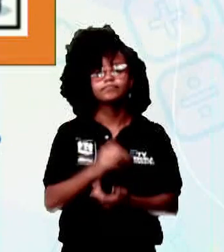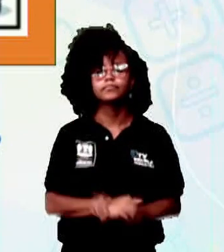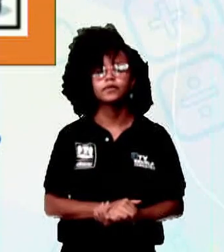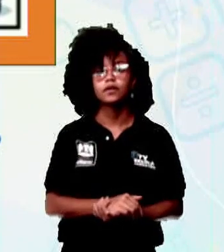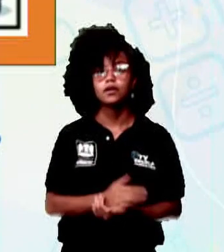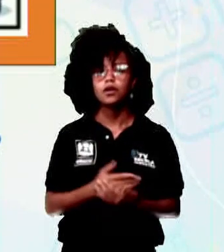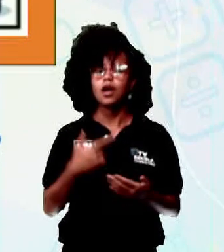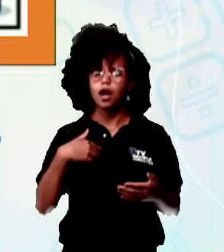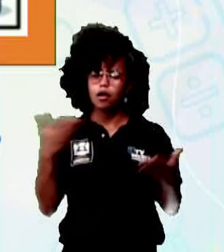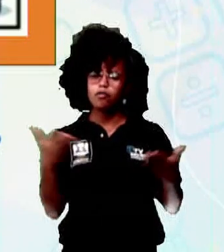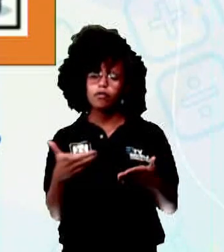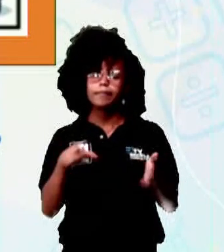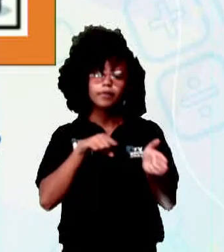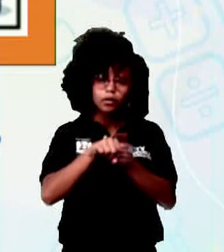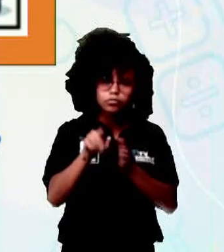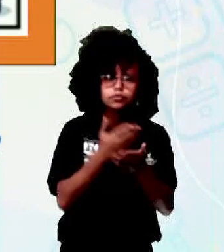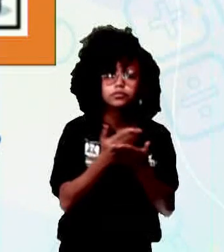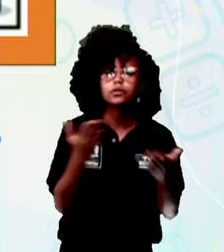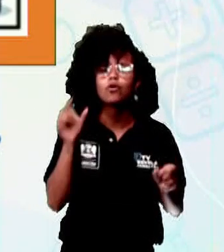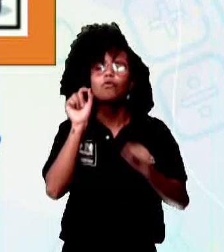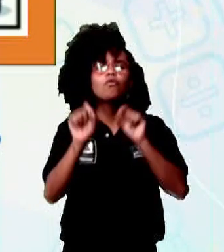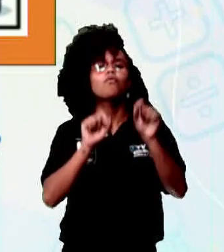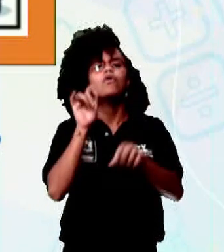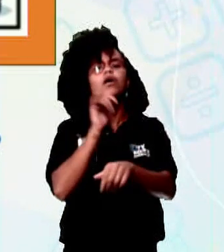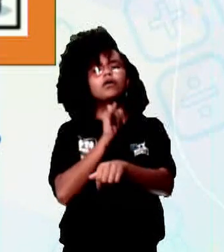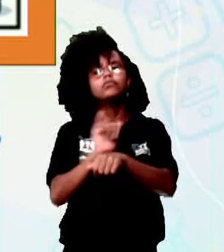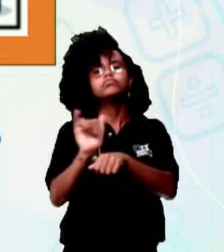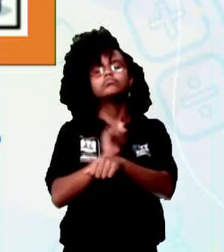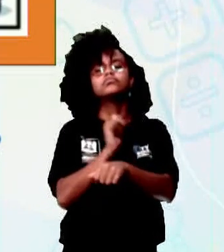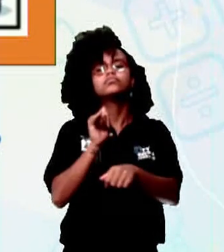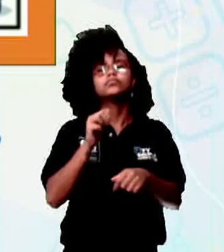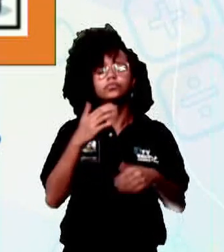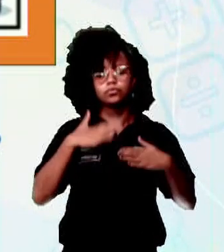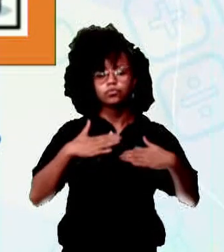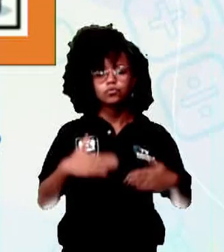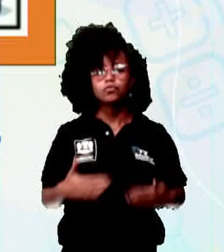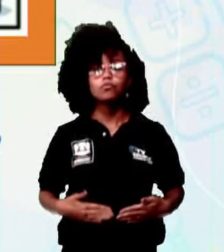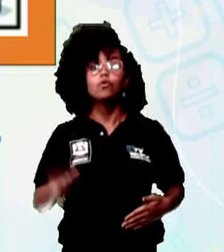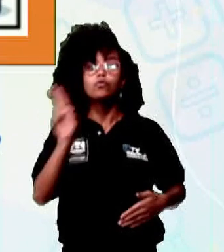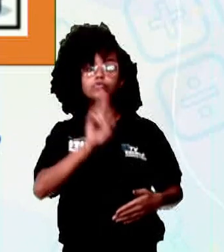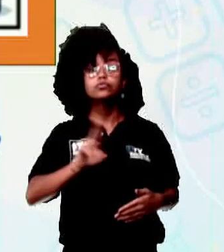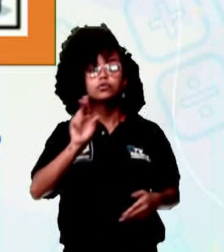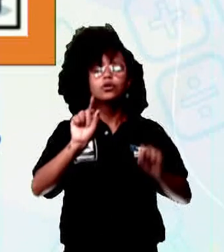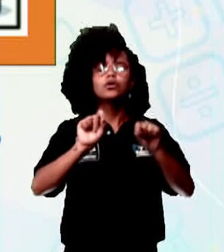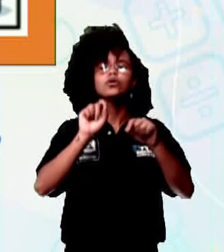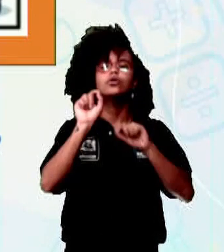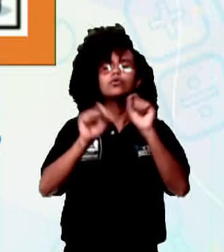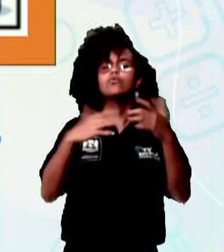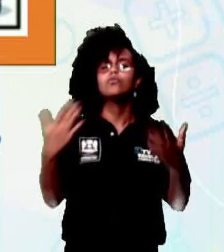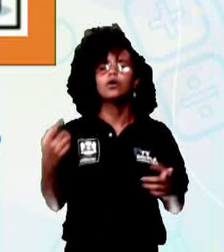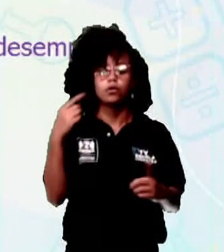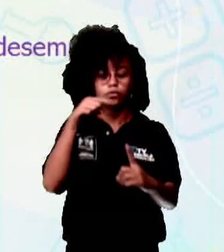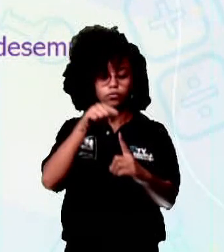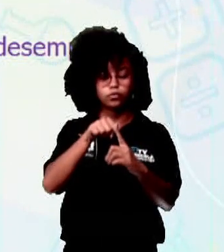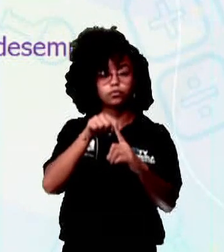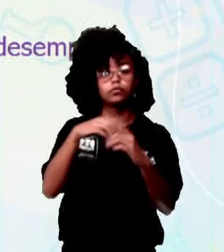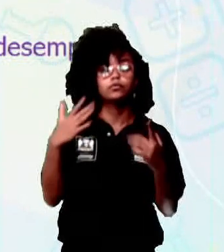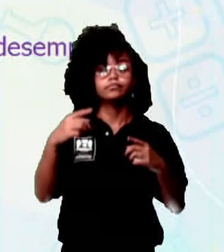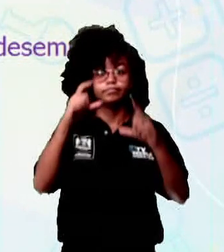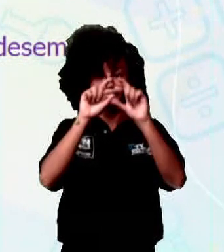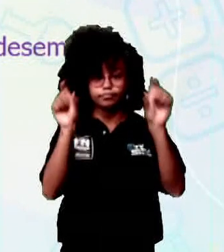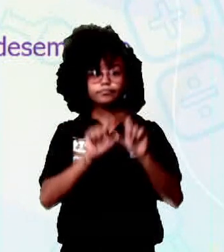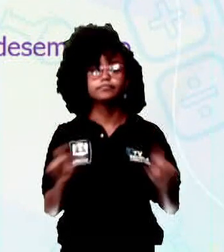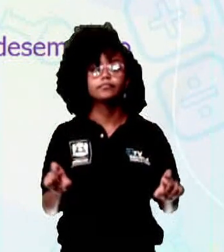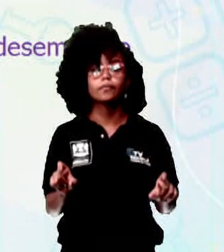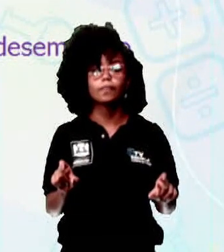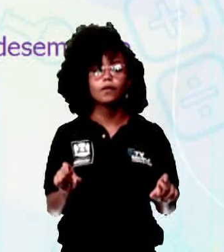para vocês, né? Qual foi a estratégia de humor utilizada por Alexandre Beck e qual foi a finalidade dessa tira? O que